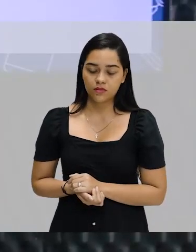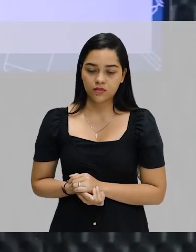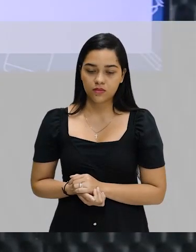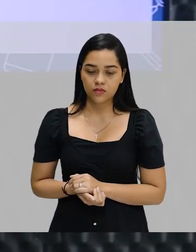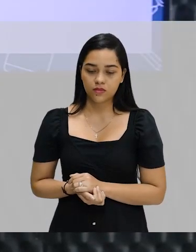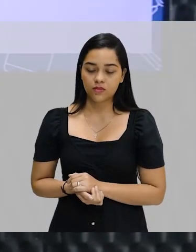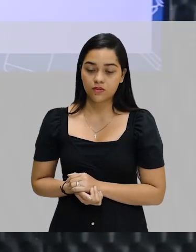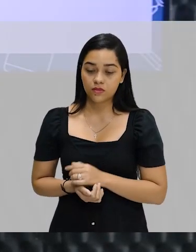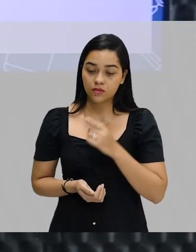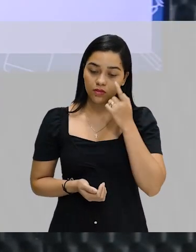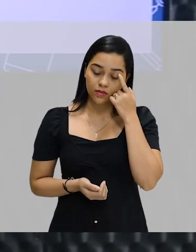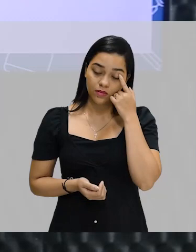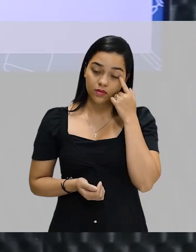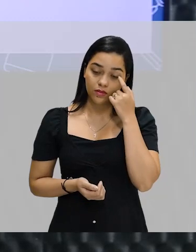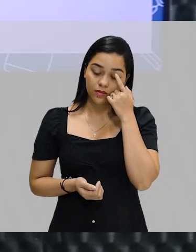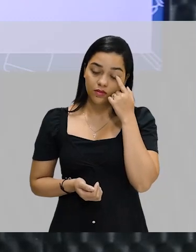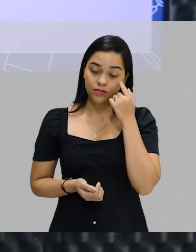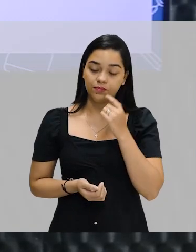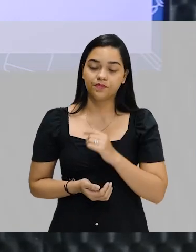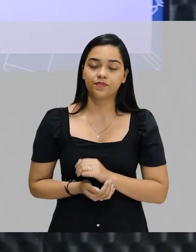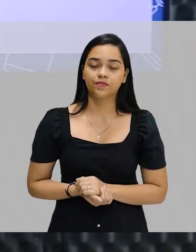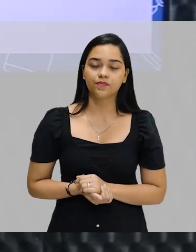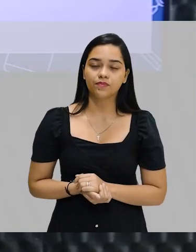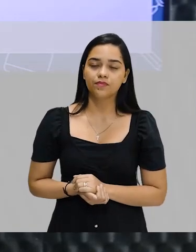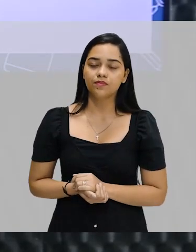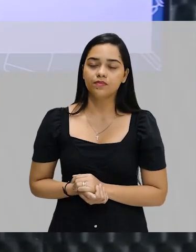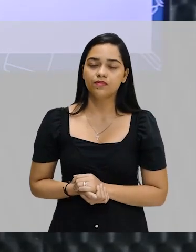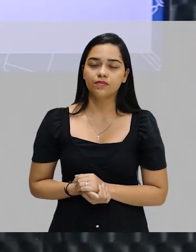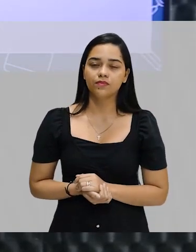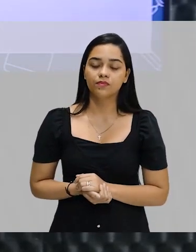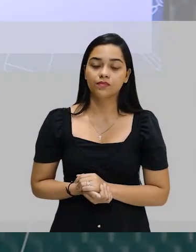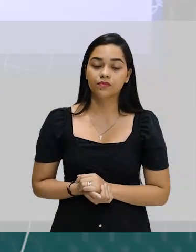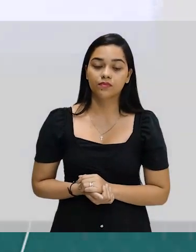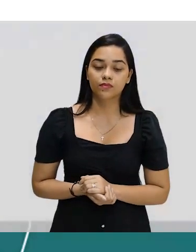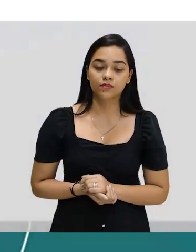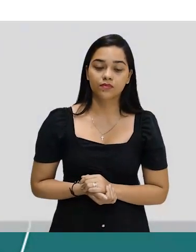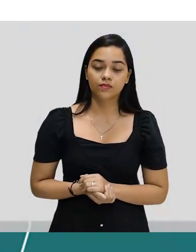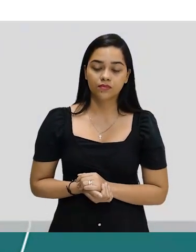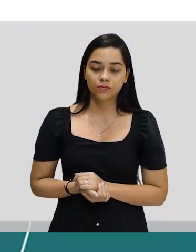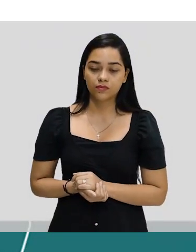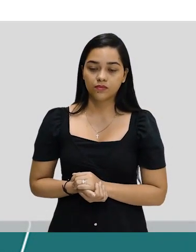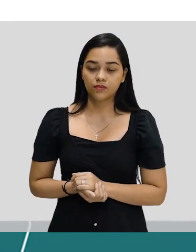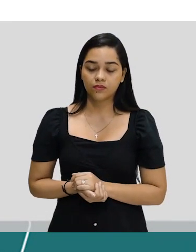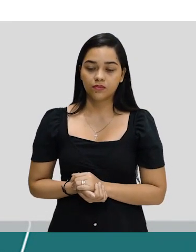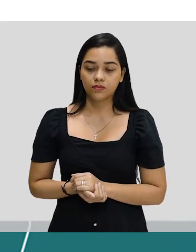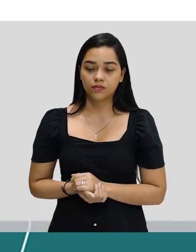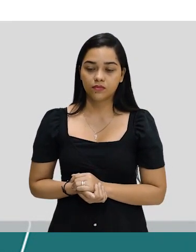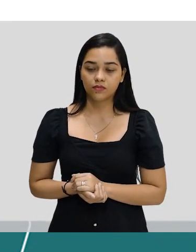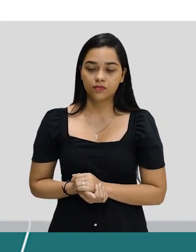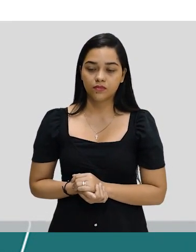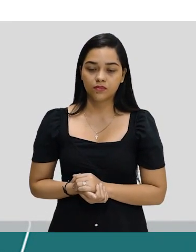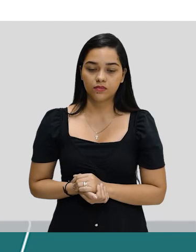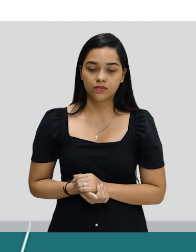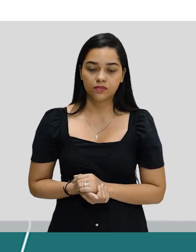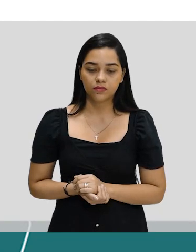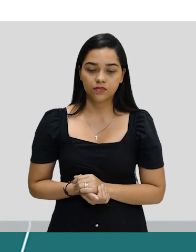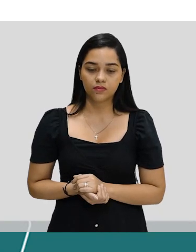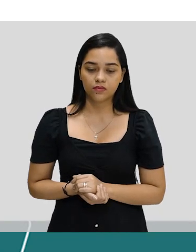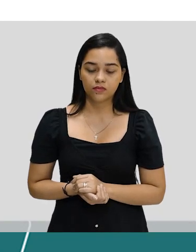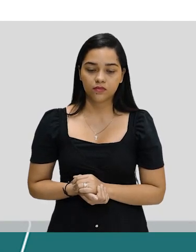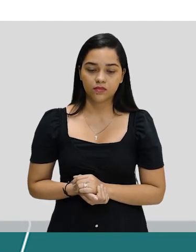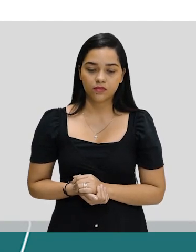são apresentadas de forma clara e bem-humorada. Para o segmento que teve a oportunidade de estudar em